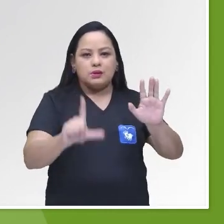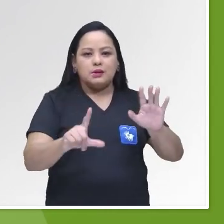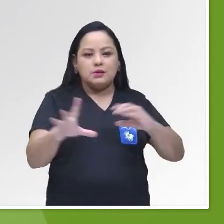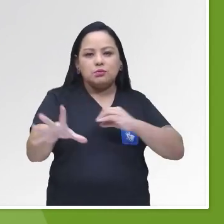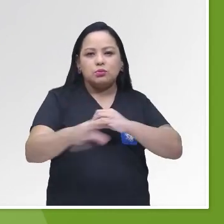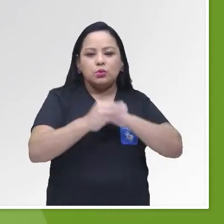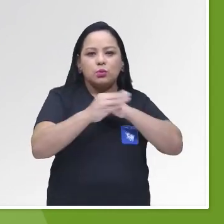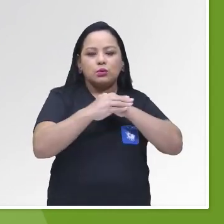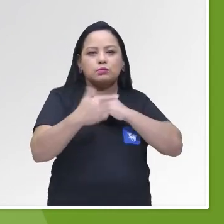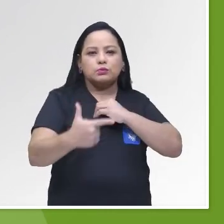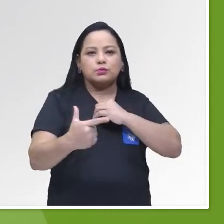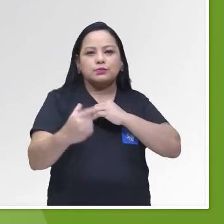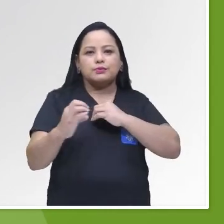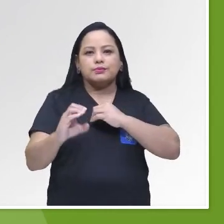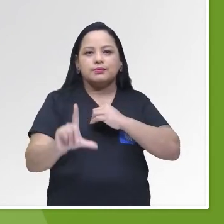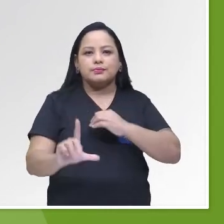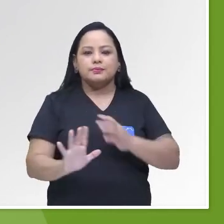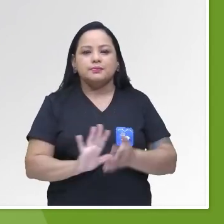composto por 2 cloro.